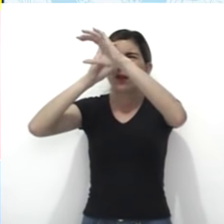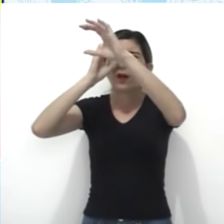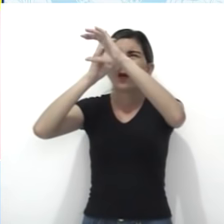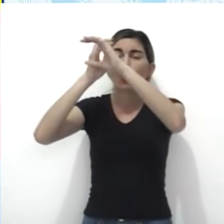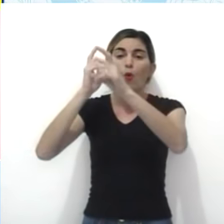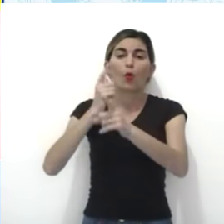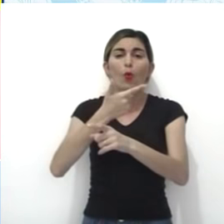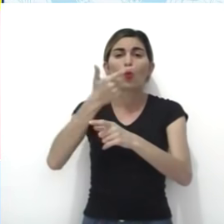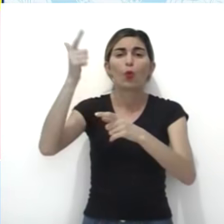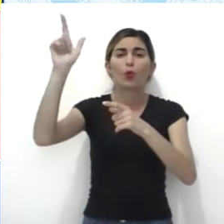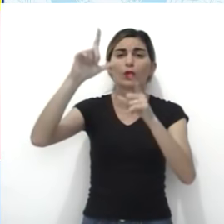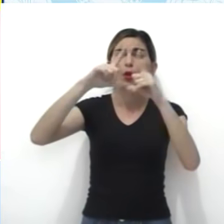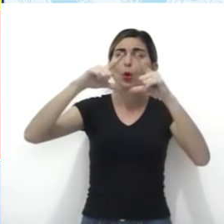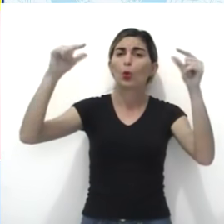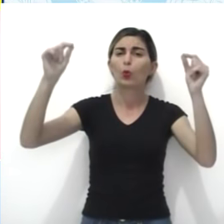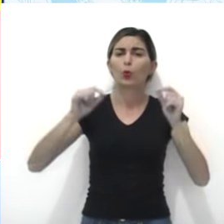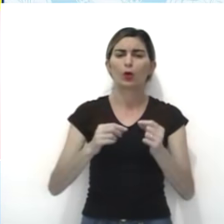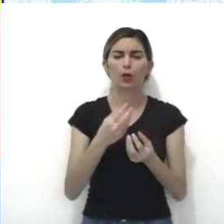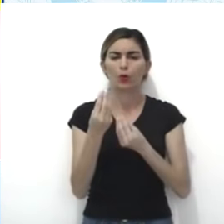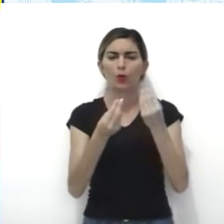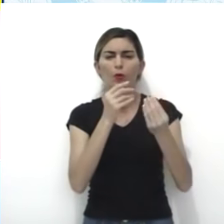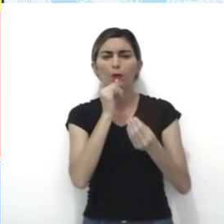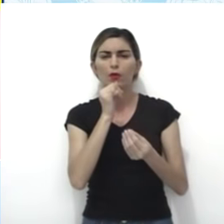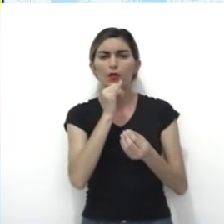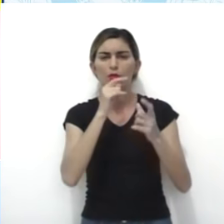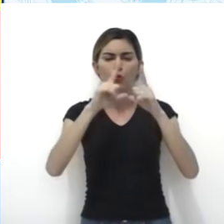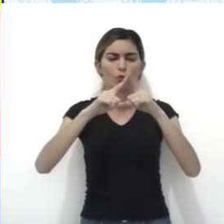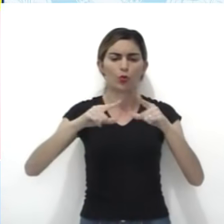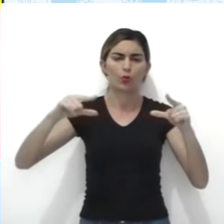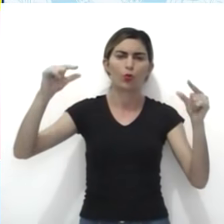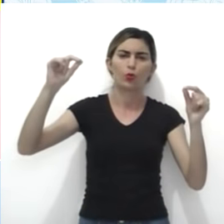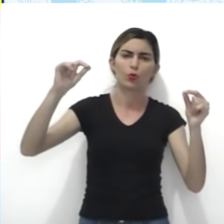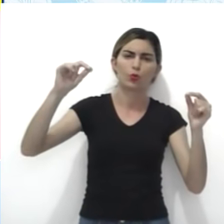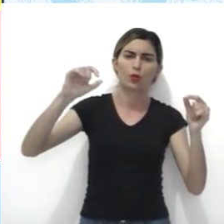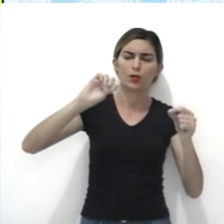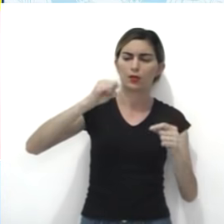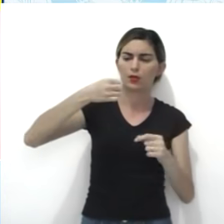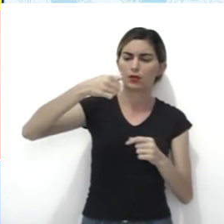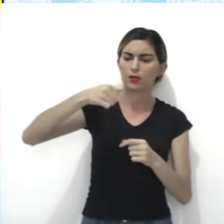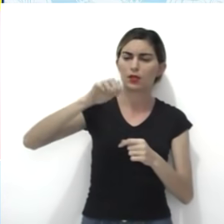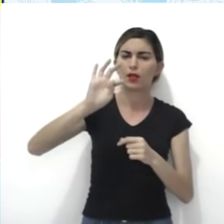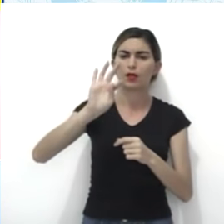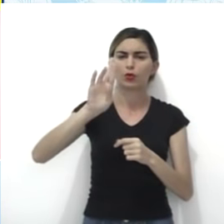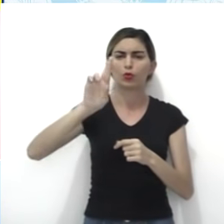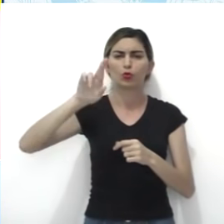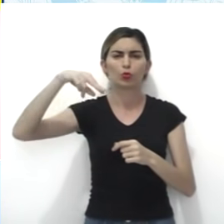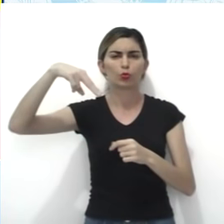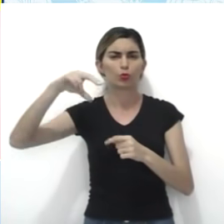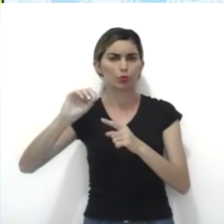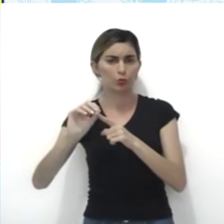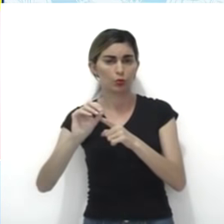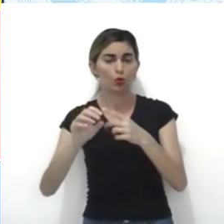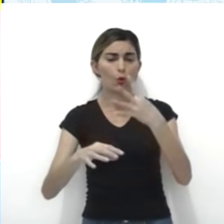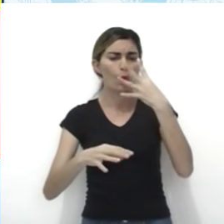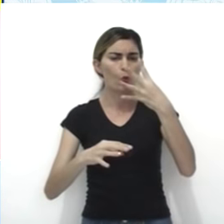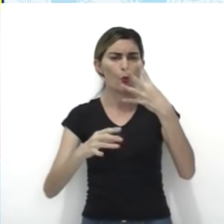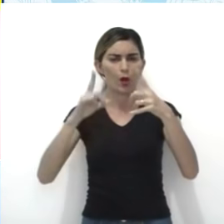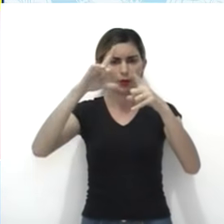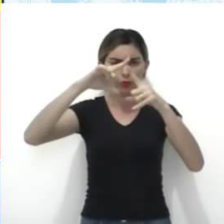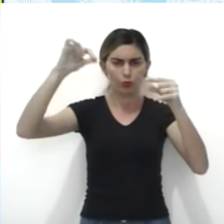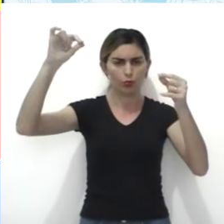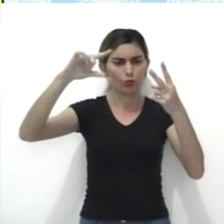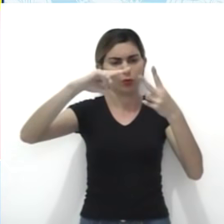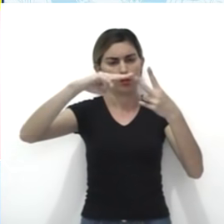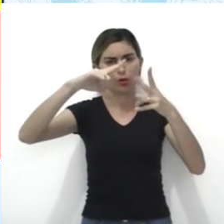foi a existência de outras luas como por exemplo as luas de saturno galinha ele conseguiu ver